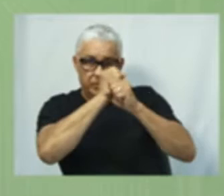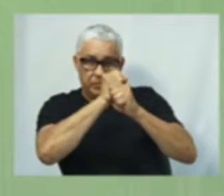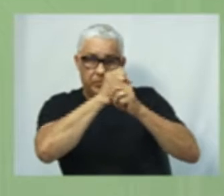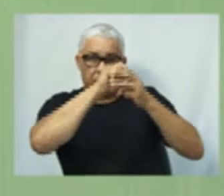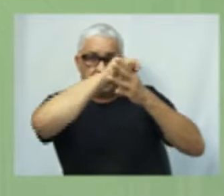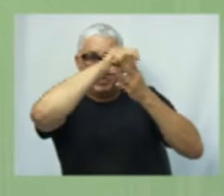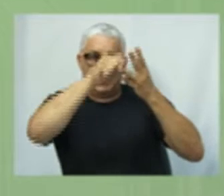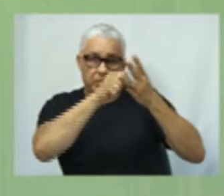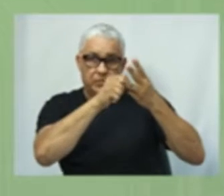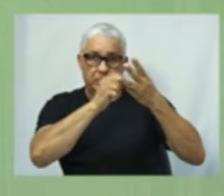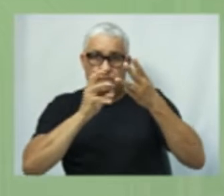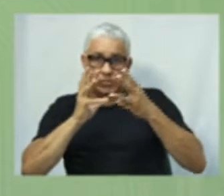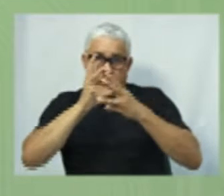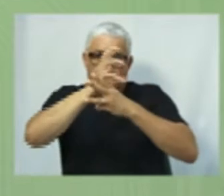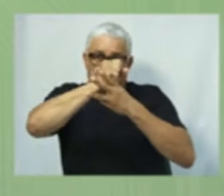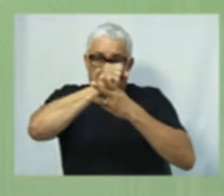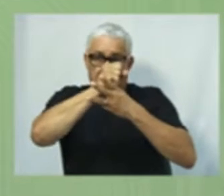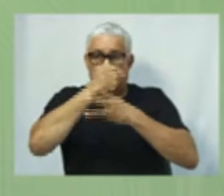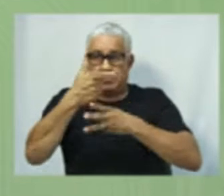3 meses, que é